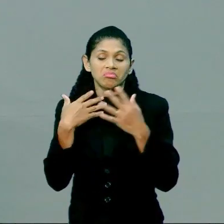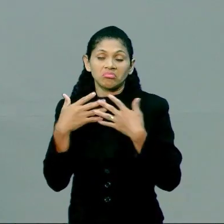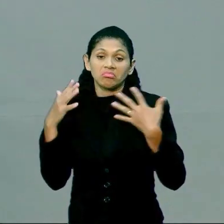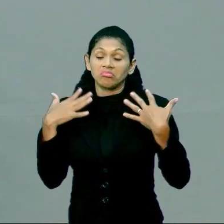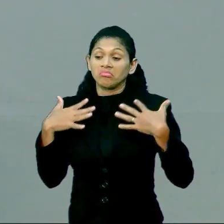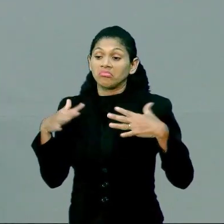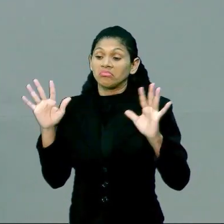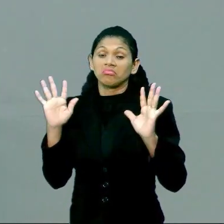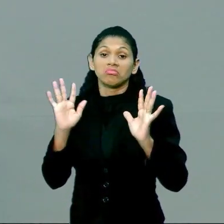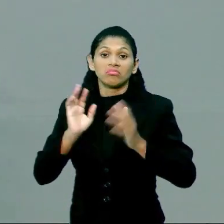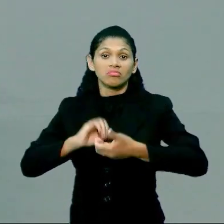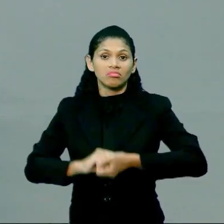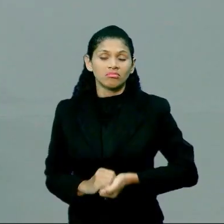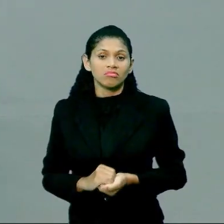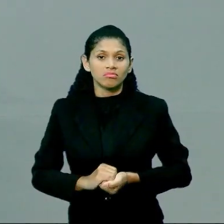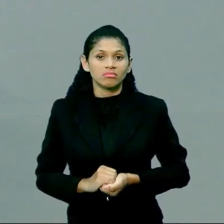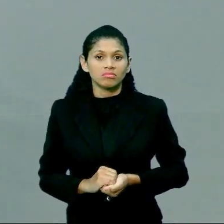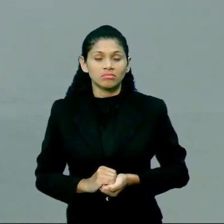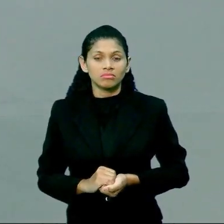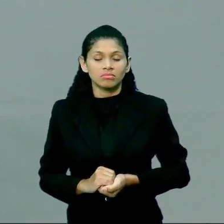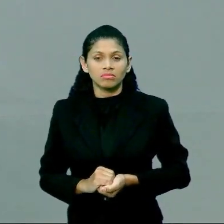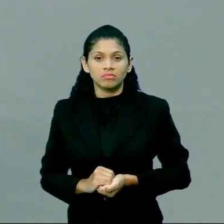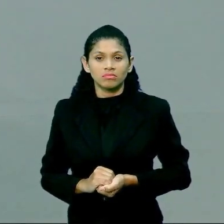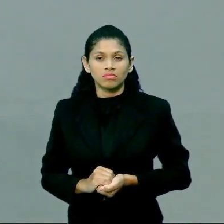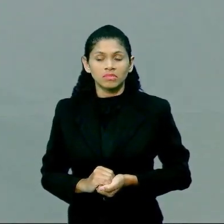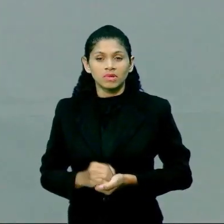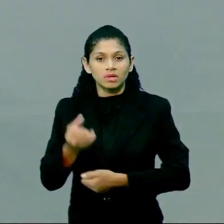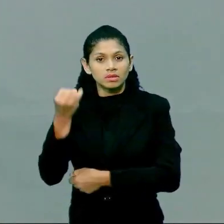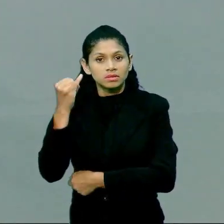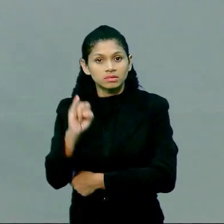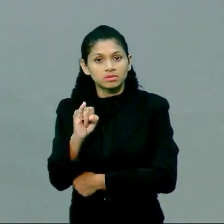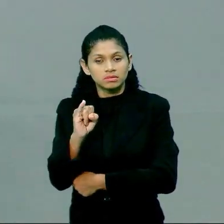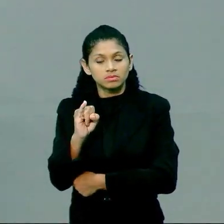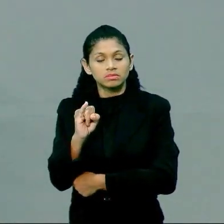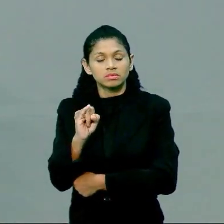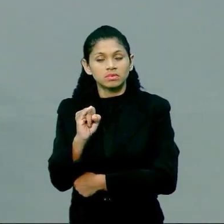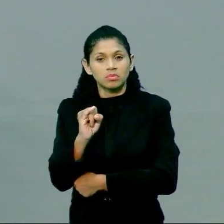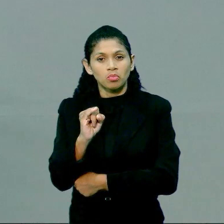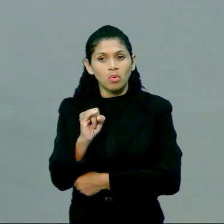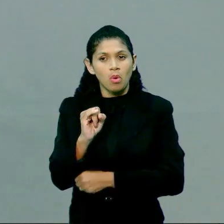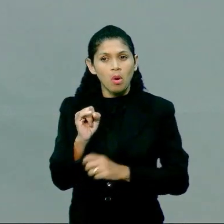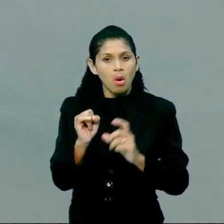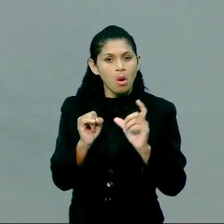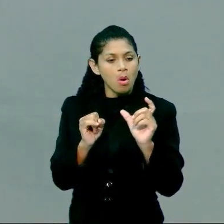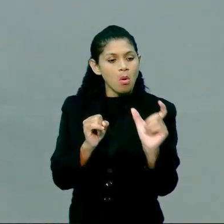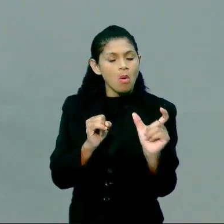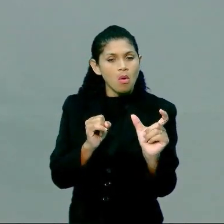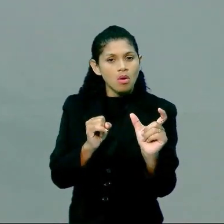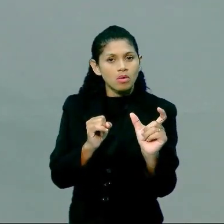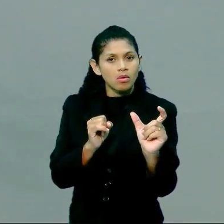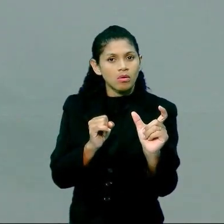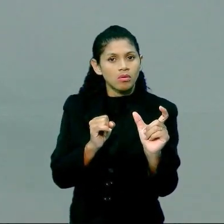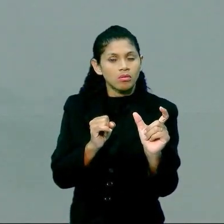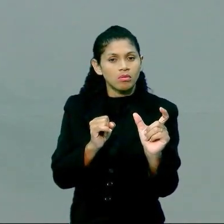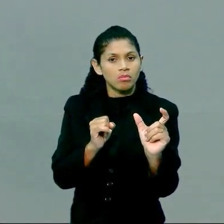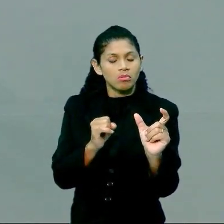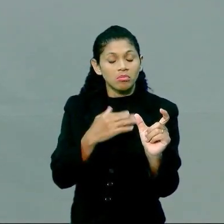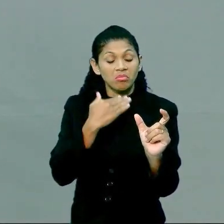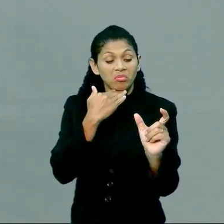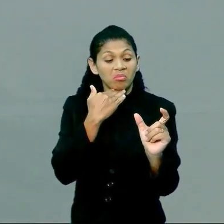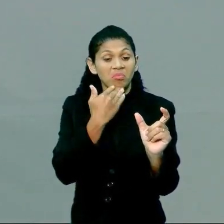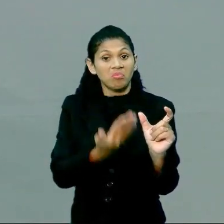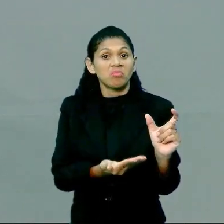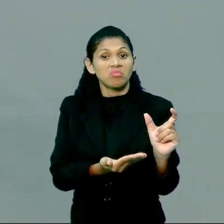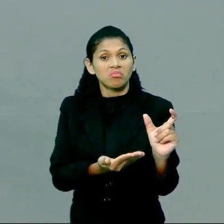fez. Observem, se eu pegar a palavra isoladamente, tô nem aí, não é a mesma coisa que tanto faz